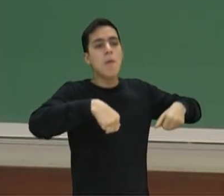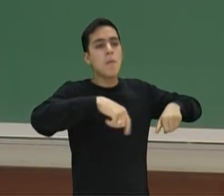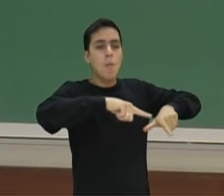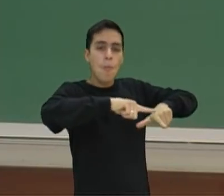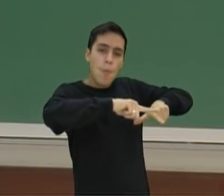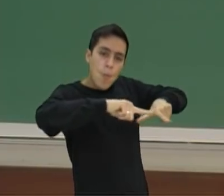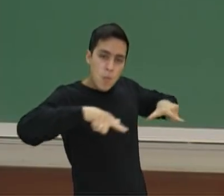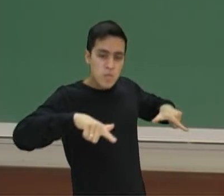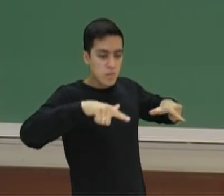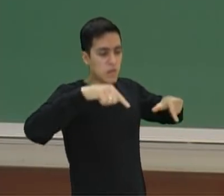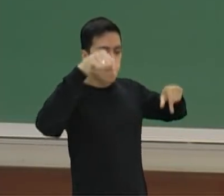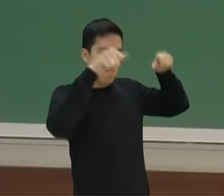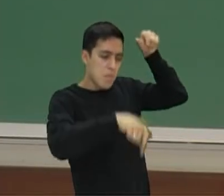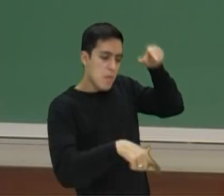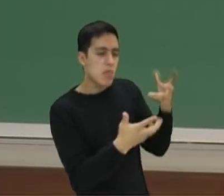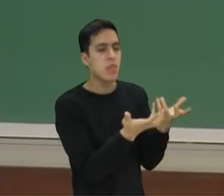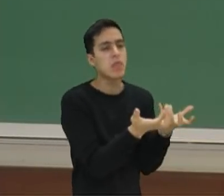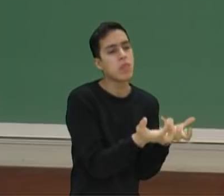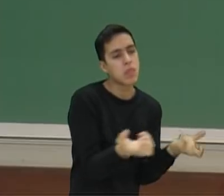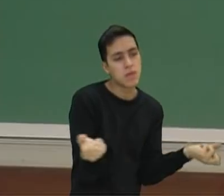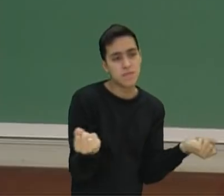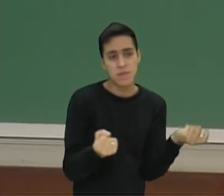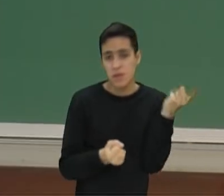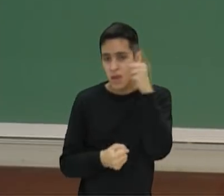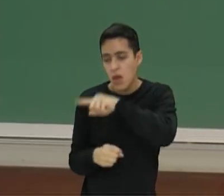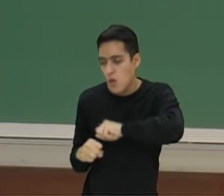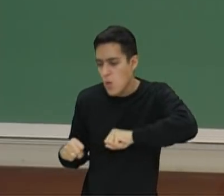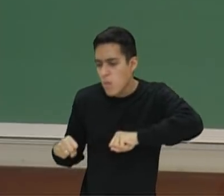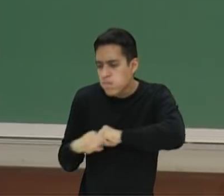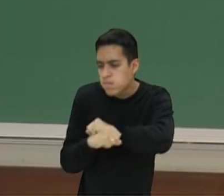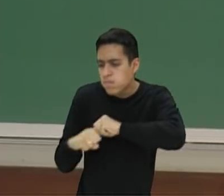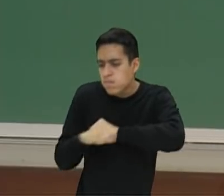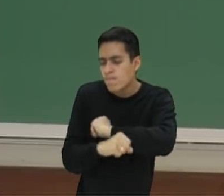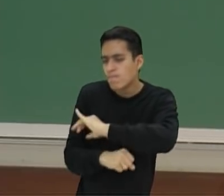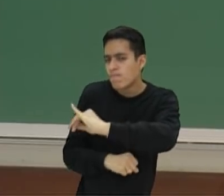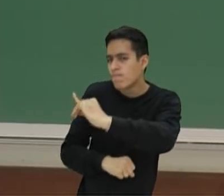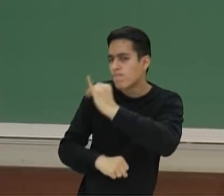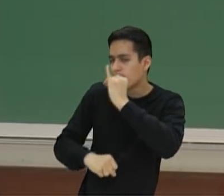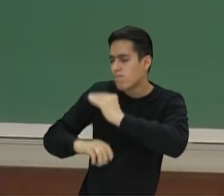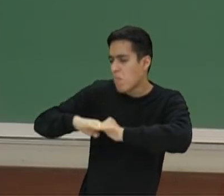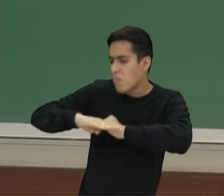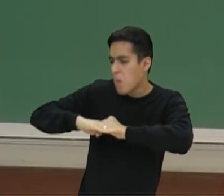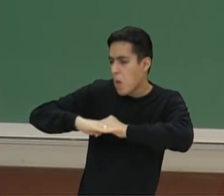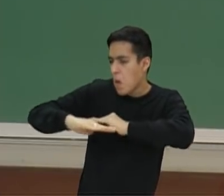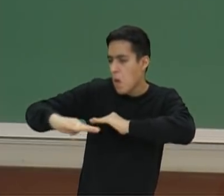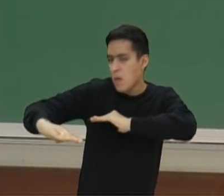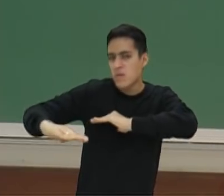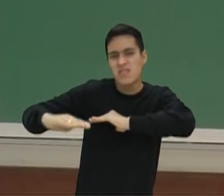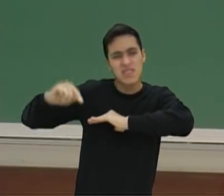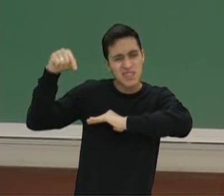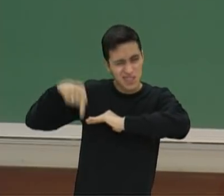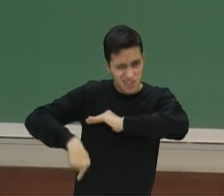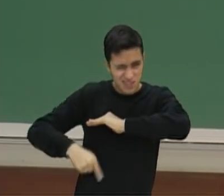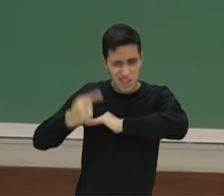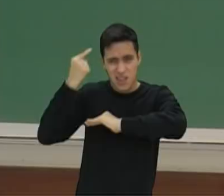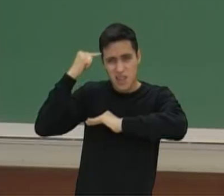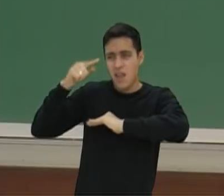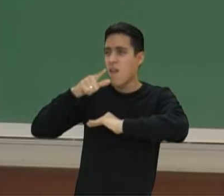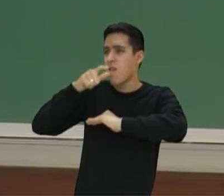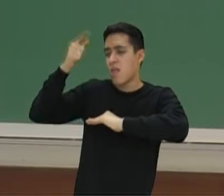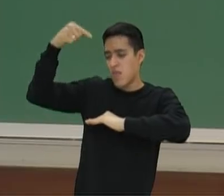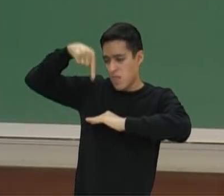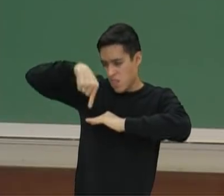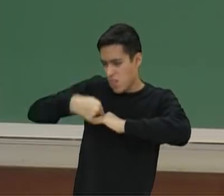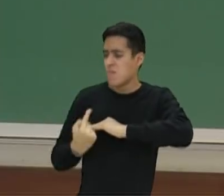uma vegetação. Já aonde que nós temos, por exemplo, asfalto e calçamento, essa retenção